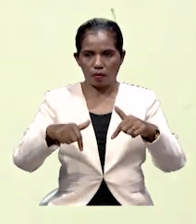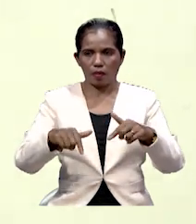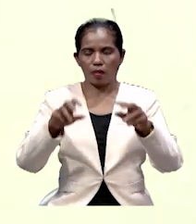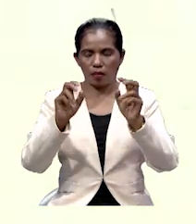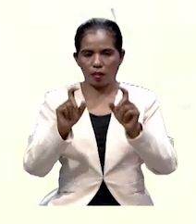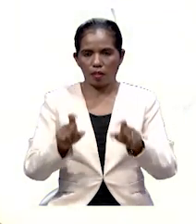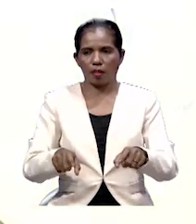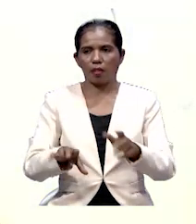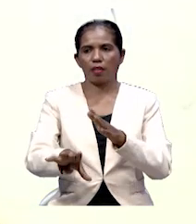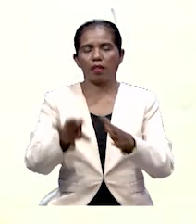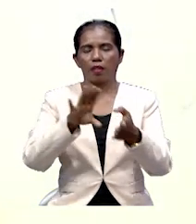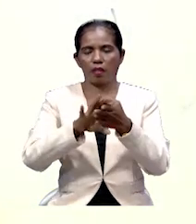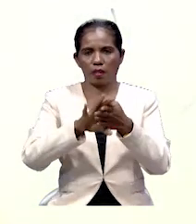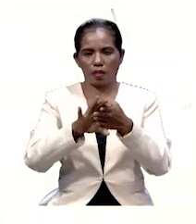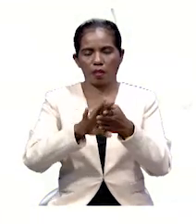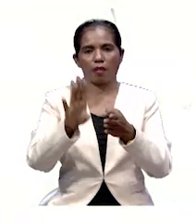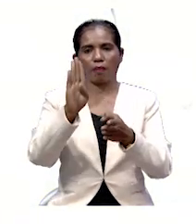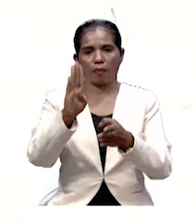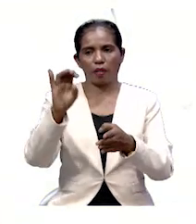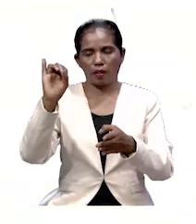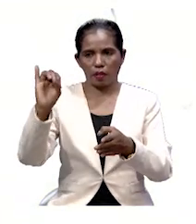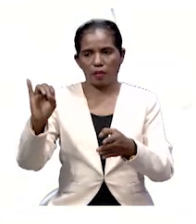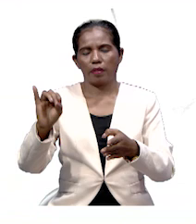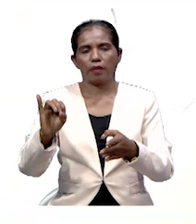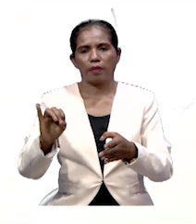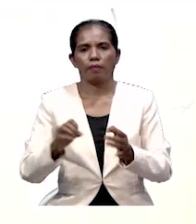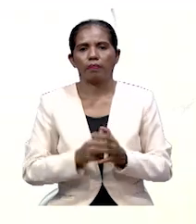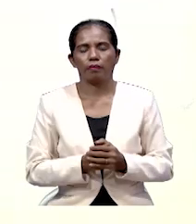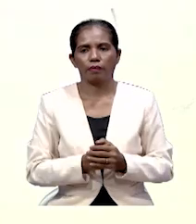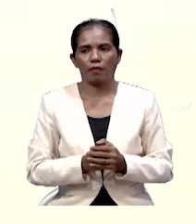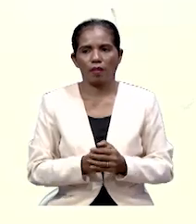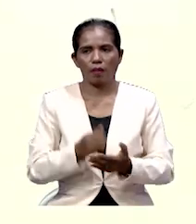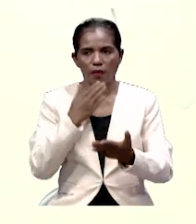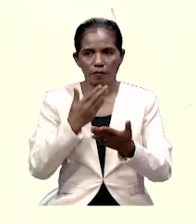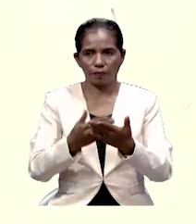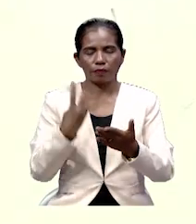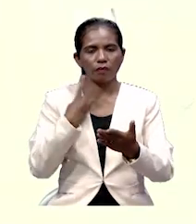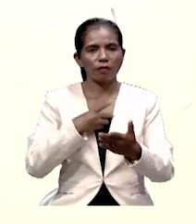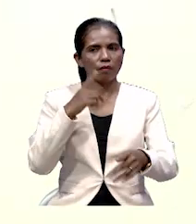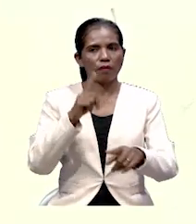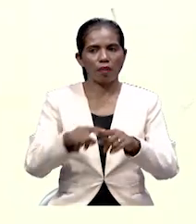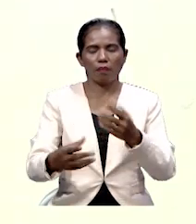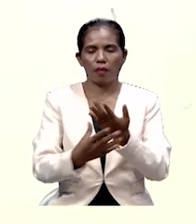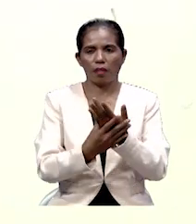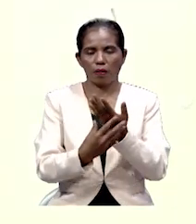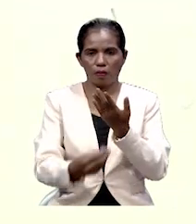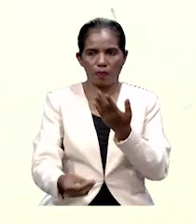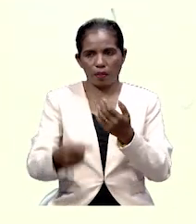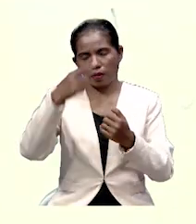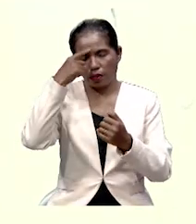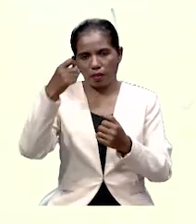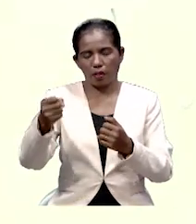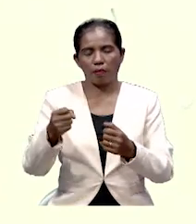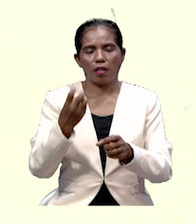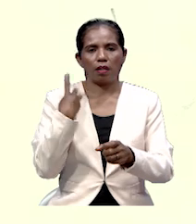retang ida bilhete de identidade na bem magbata. Original ami labele produs tamba ami ne equipamento da